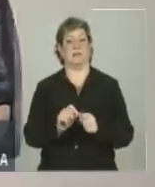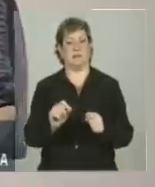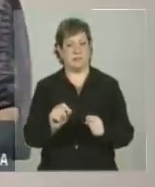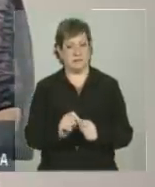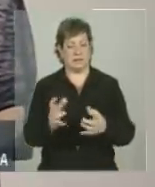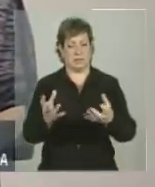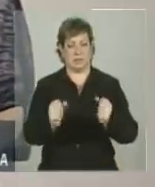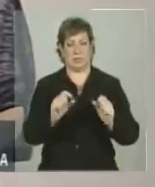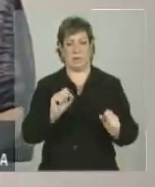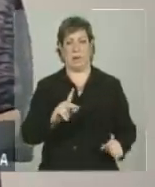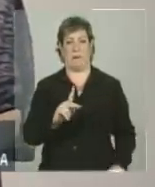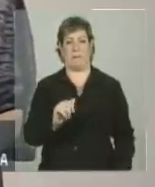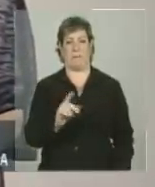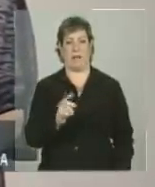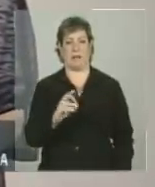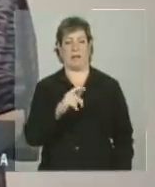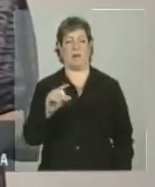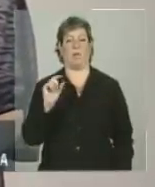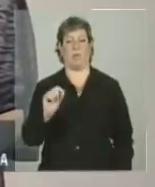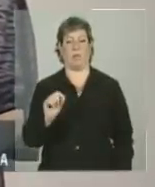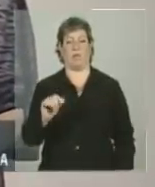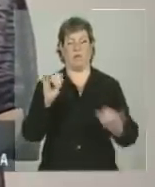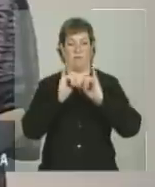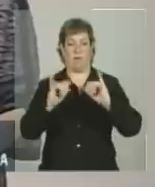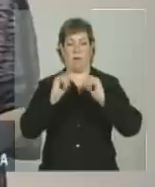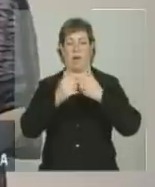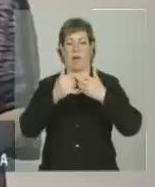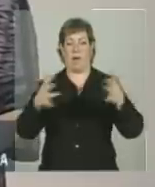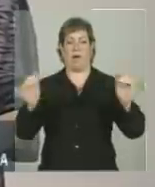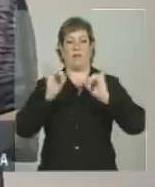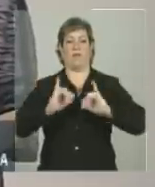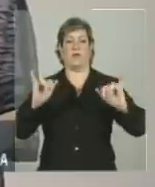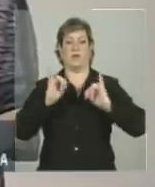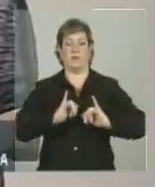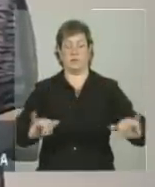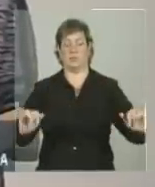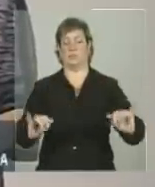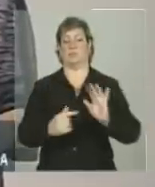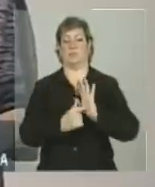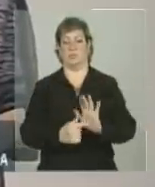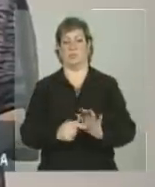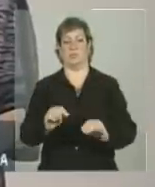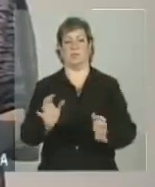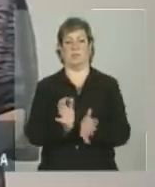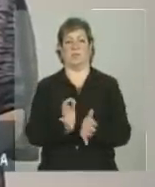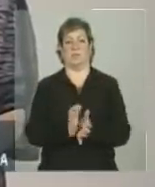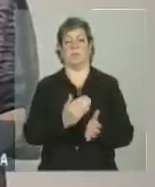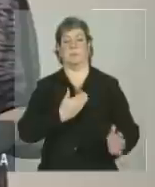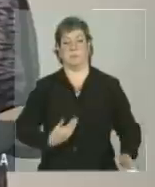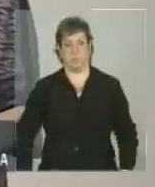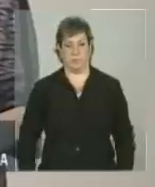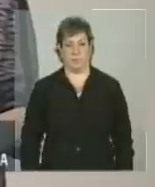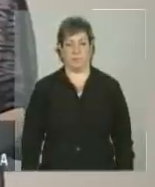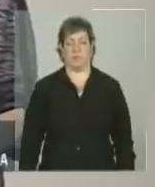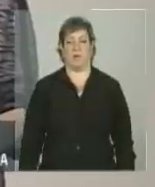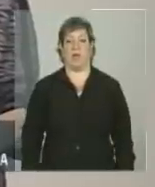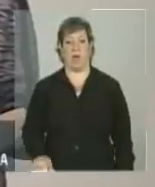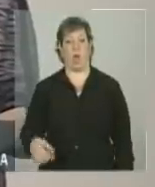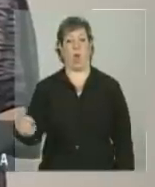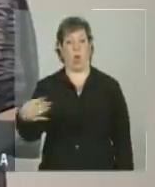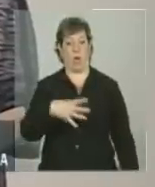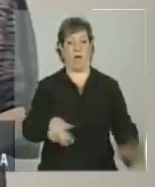padrões de dados abertos para divulgação de informações pelo setor público. A nova